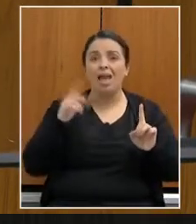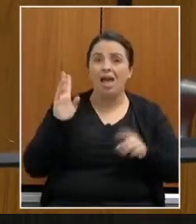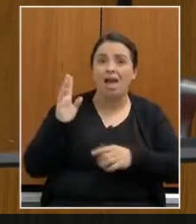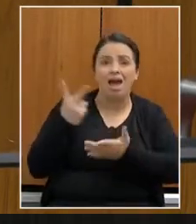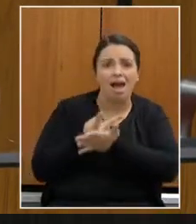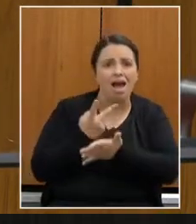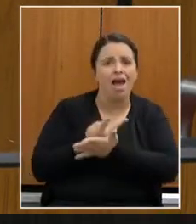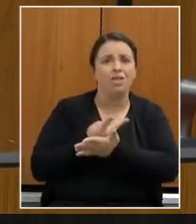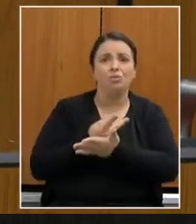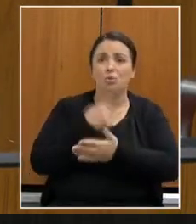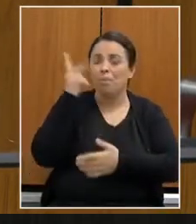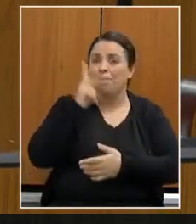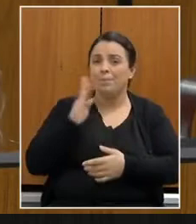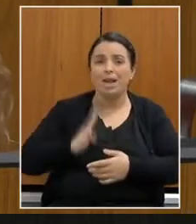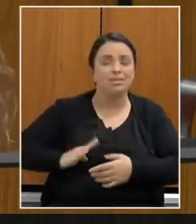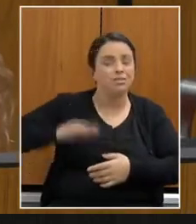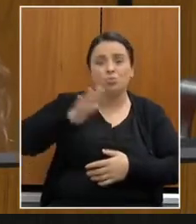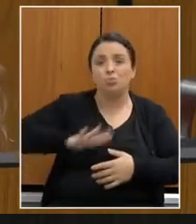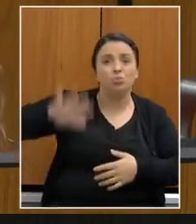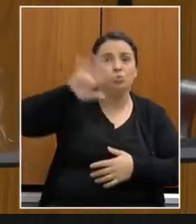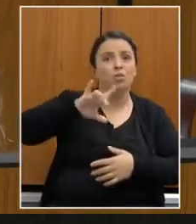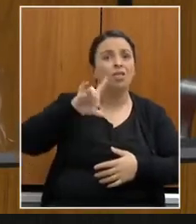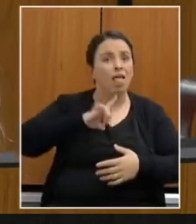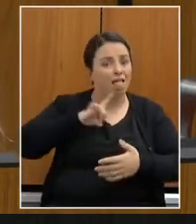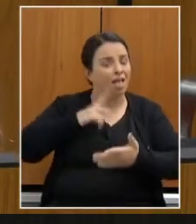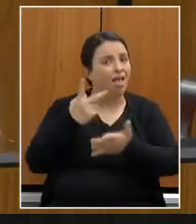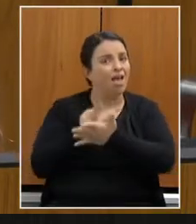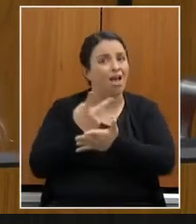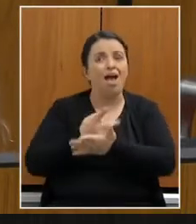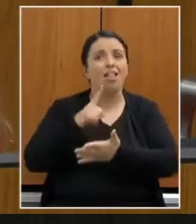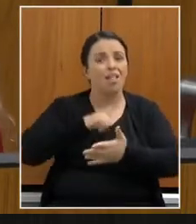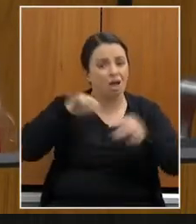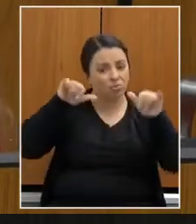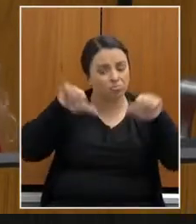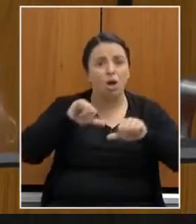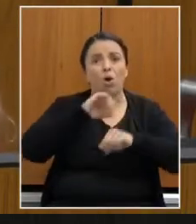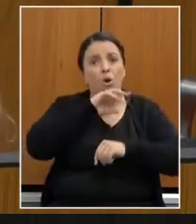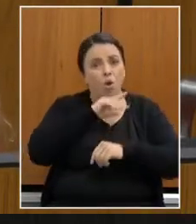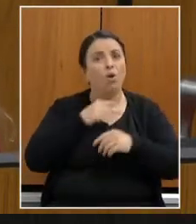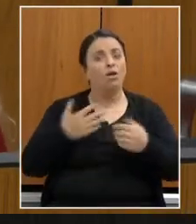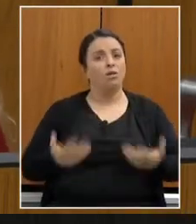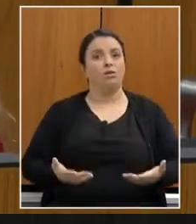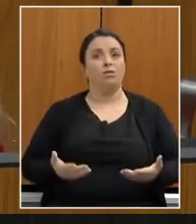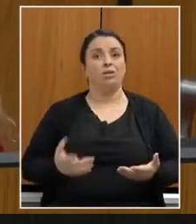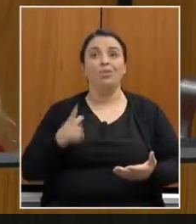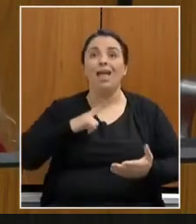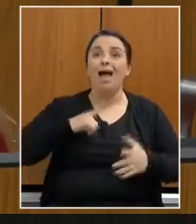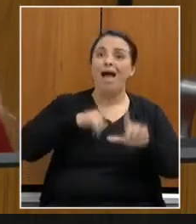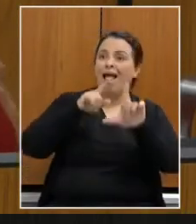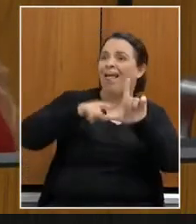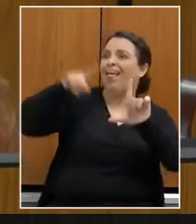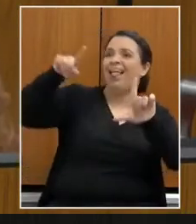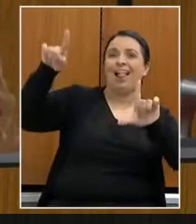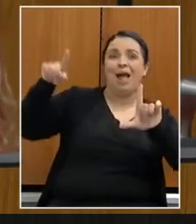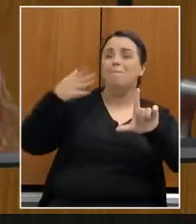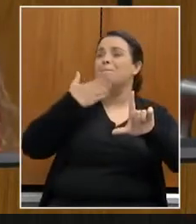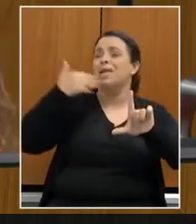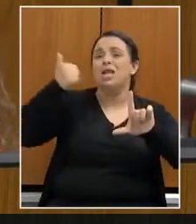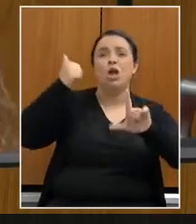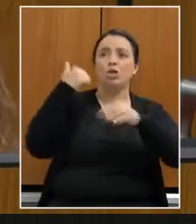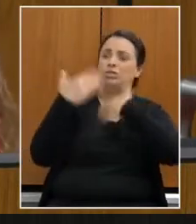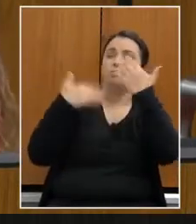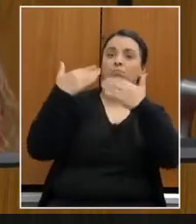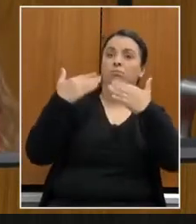não tem um ranking pode ter um ranking de melhor desempenho a logística de vacina se chama SUS